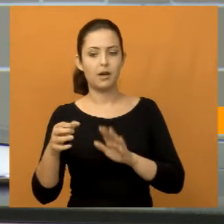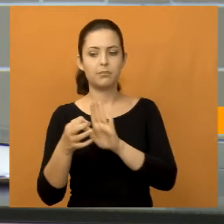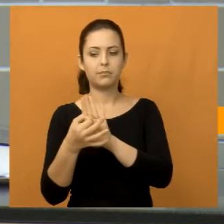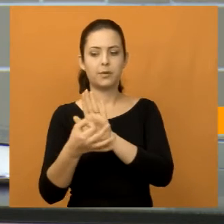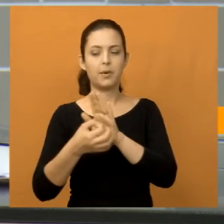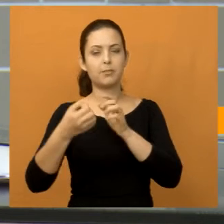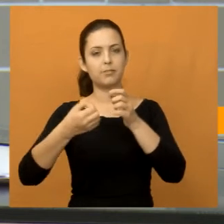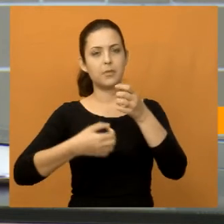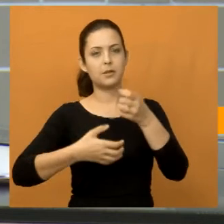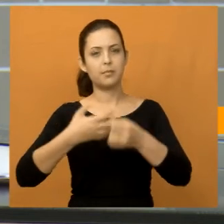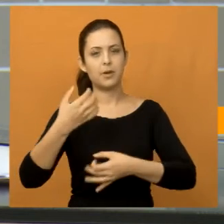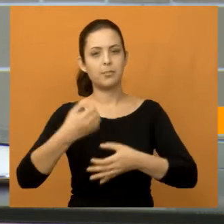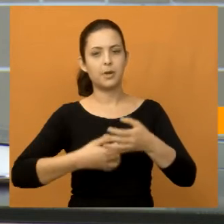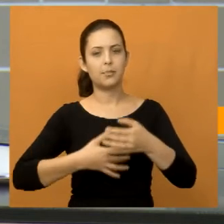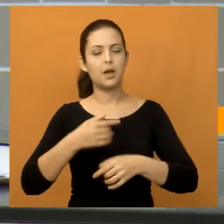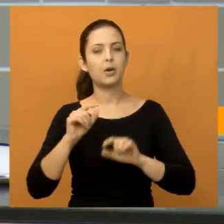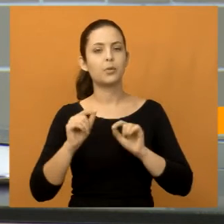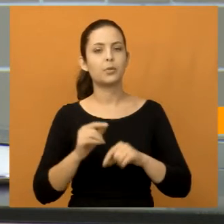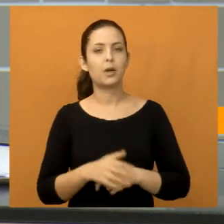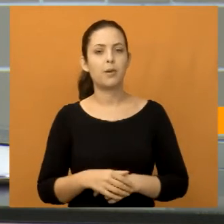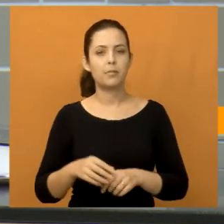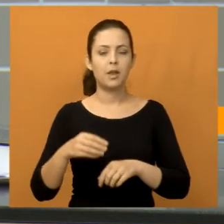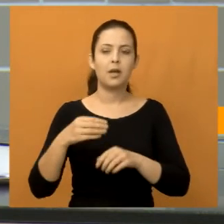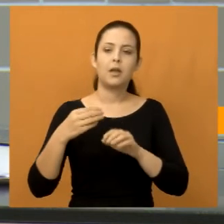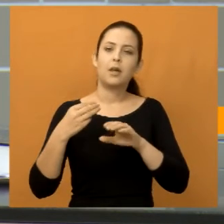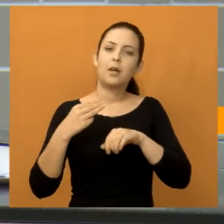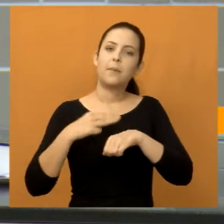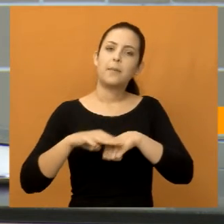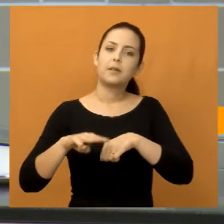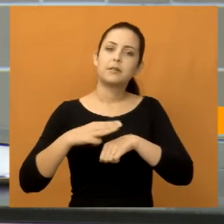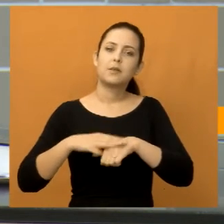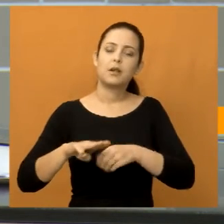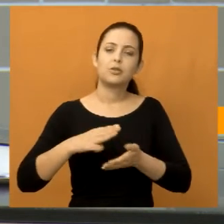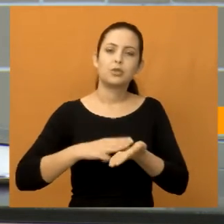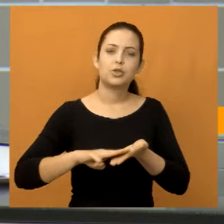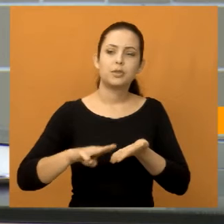fim de esclarecer as mensagens.